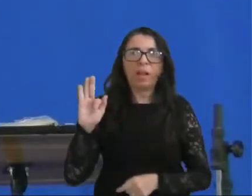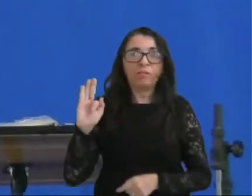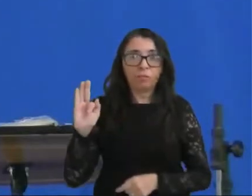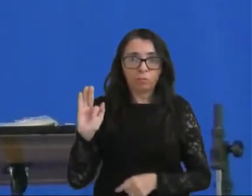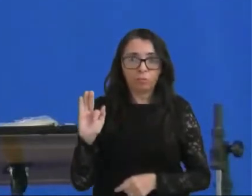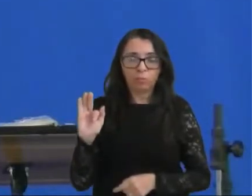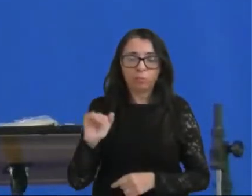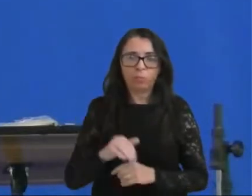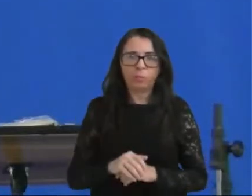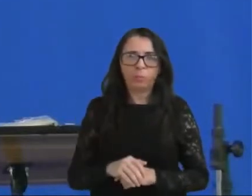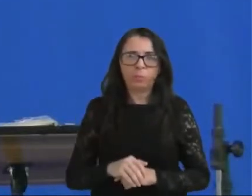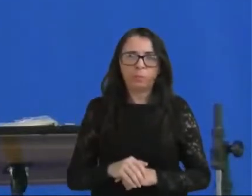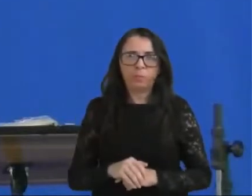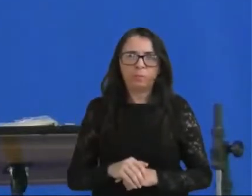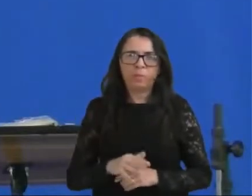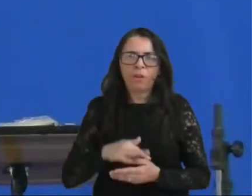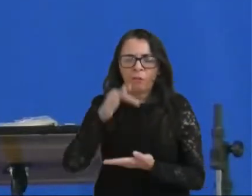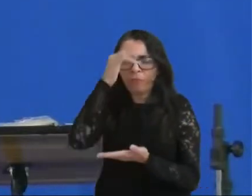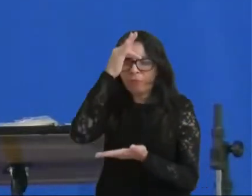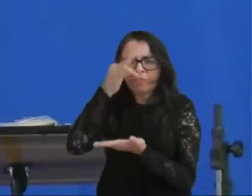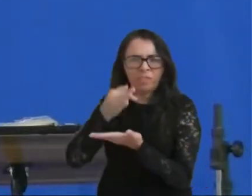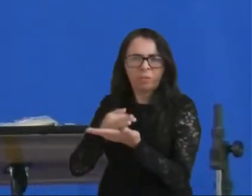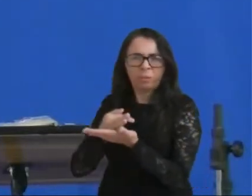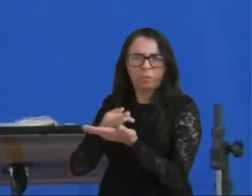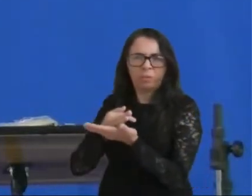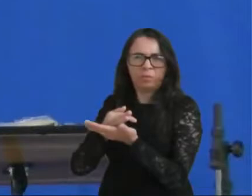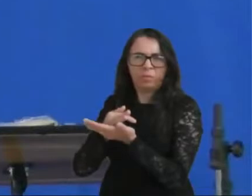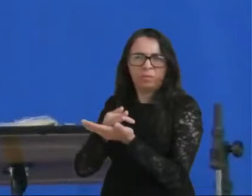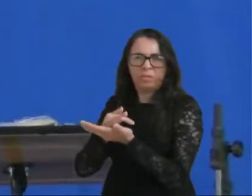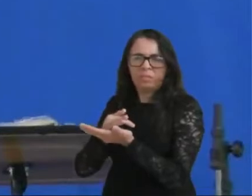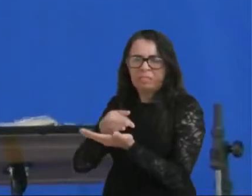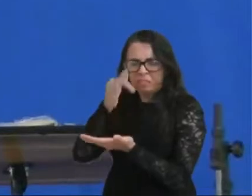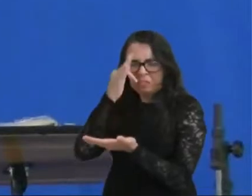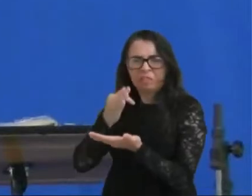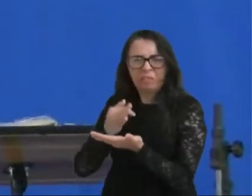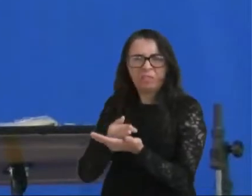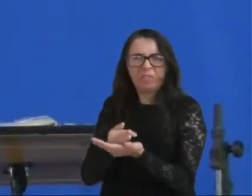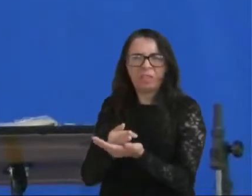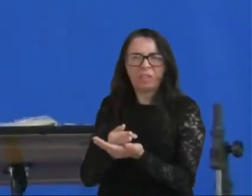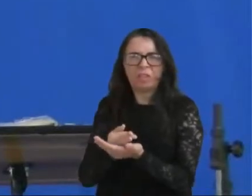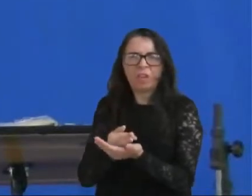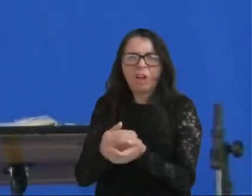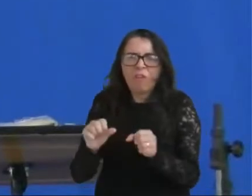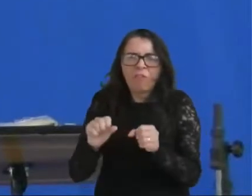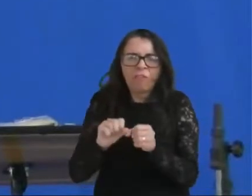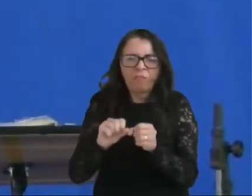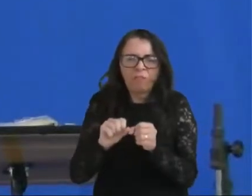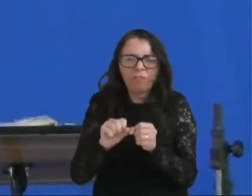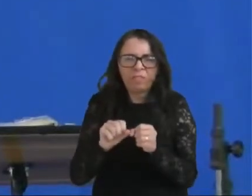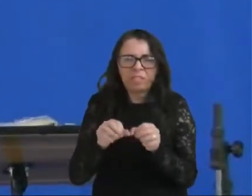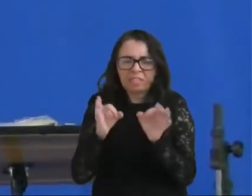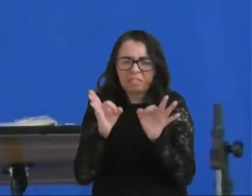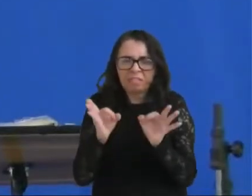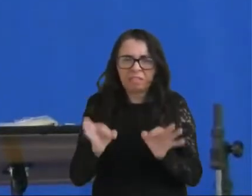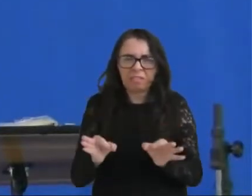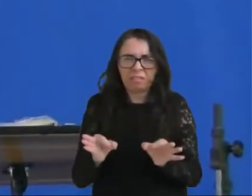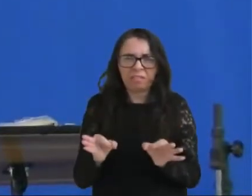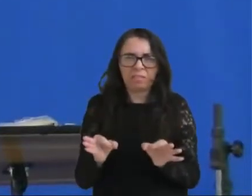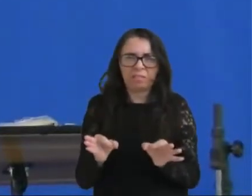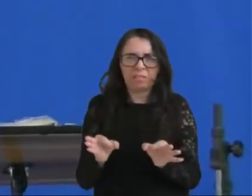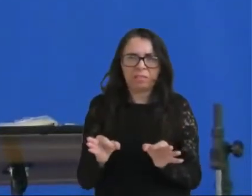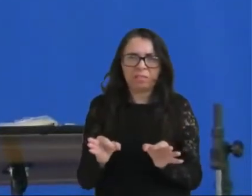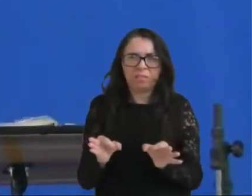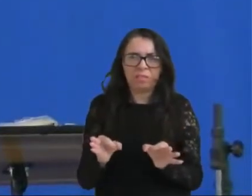Éfeso é uma igreja fiel à sua doutrina. Essa é a primeira virtude que Jesus destaca na noiva.